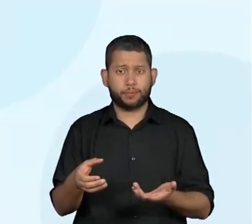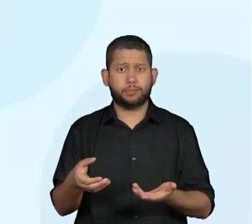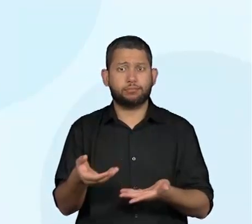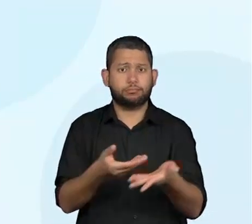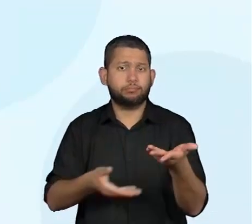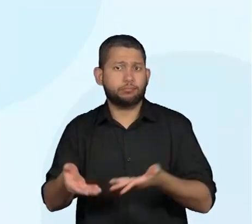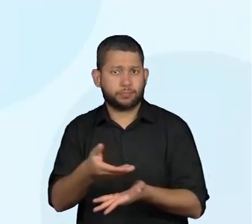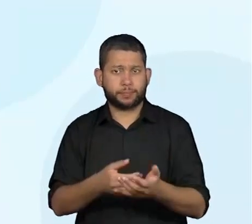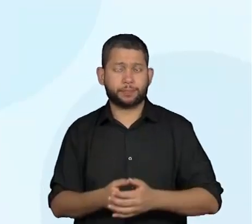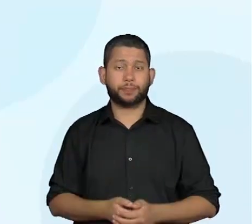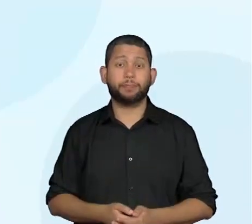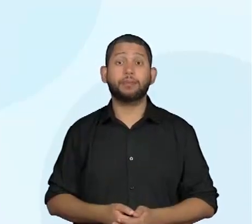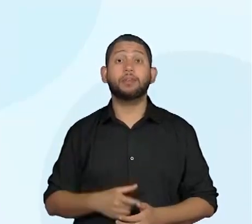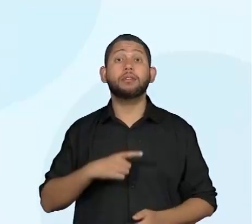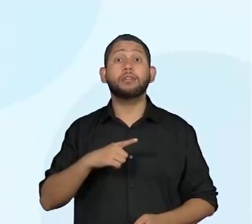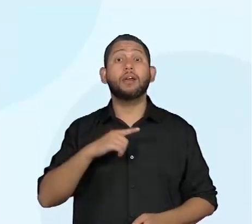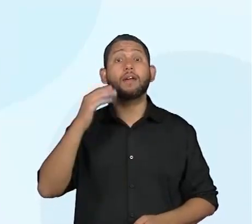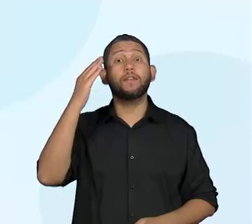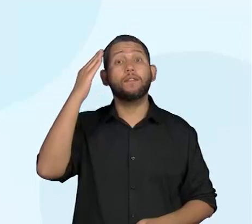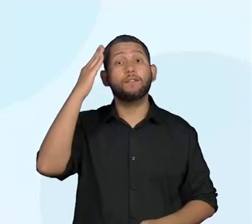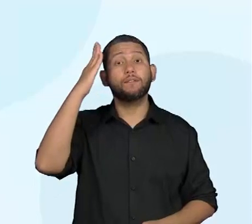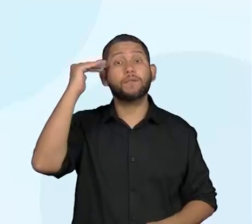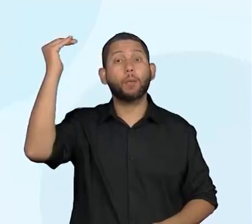colocar Kung Fu.